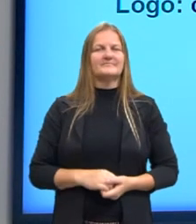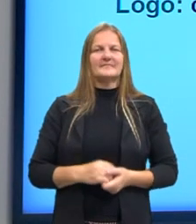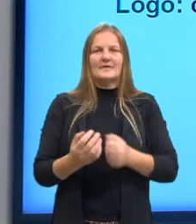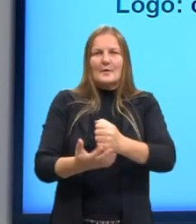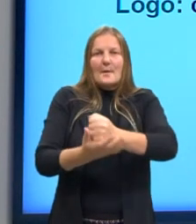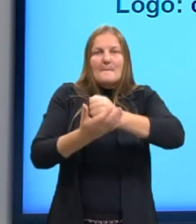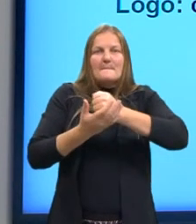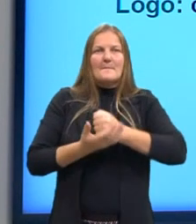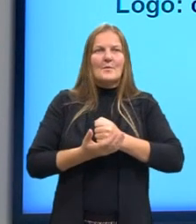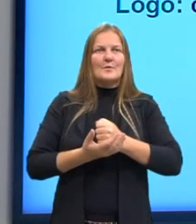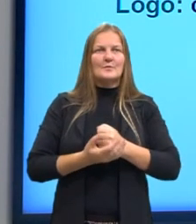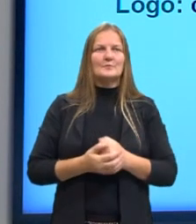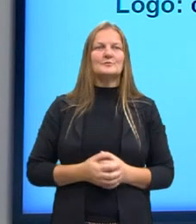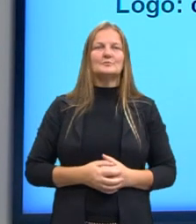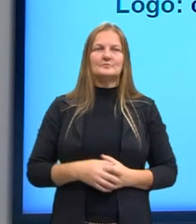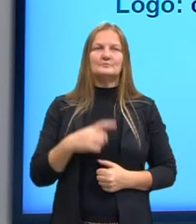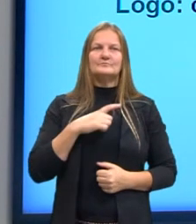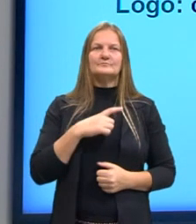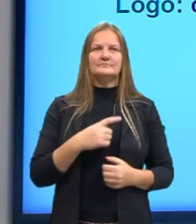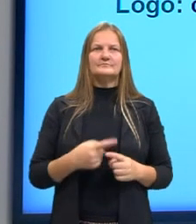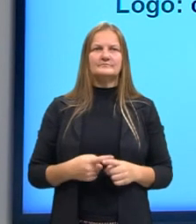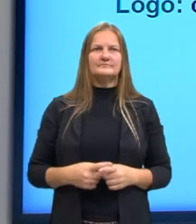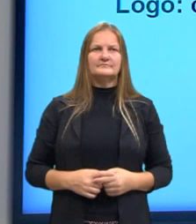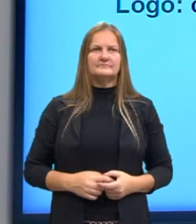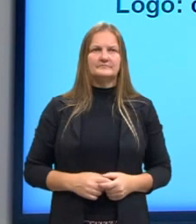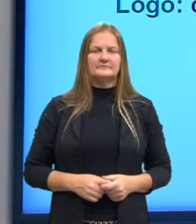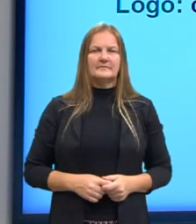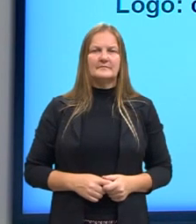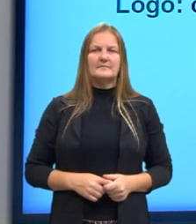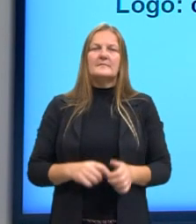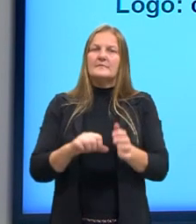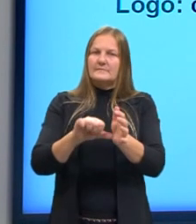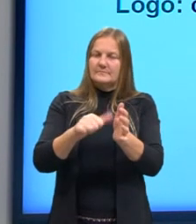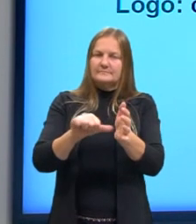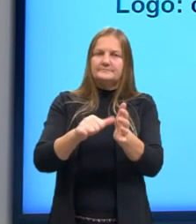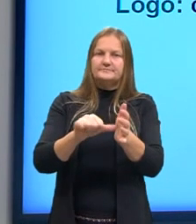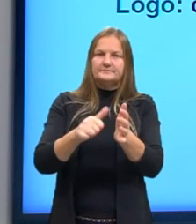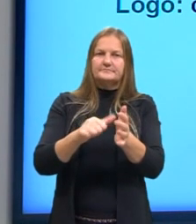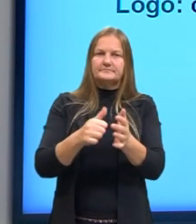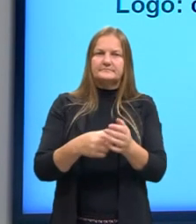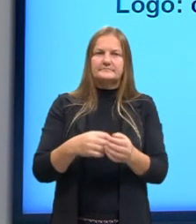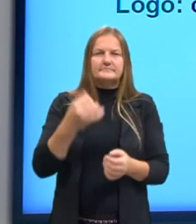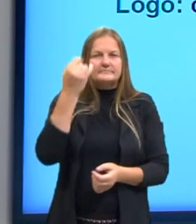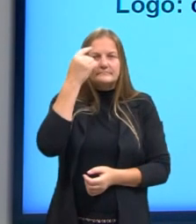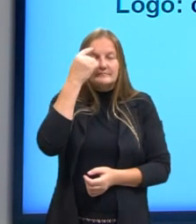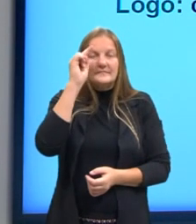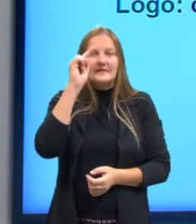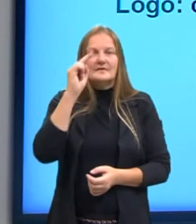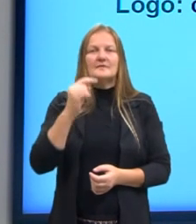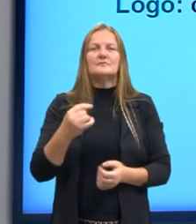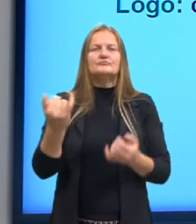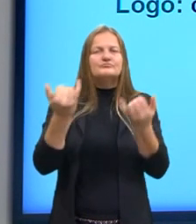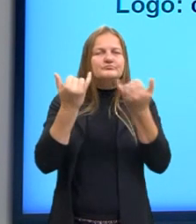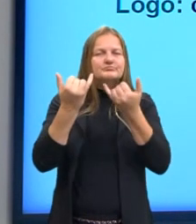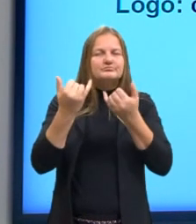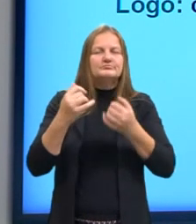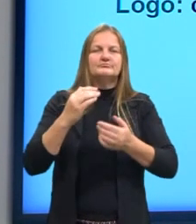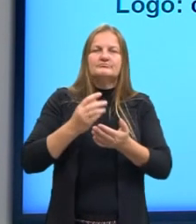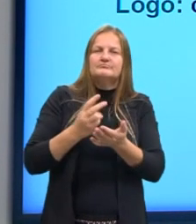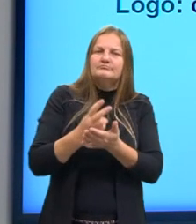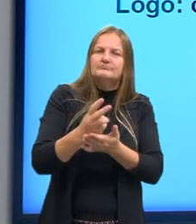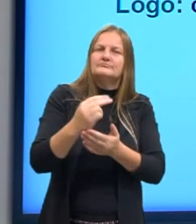e que fazem com que elas sejam interligadas em primeiro lugar ele dá a ideia de ordem e sucessão